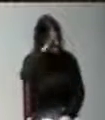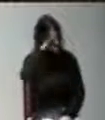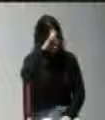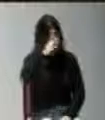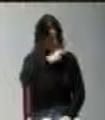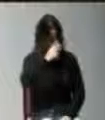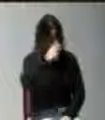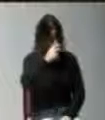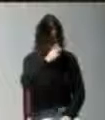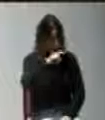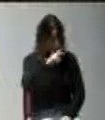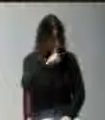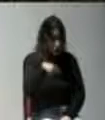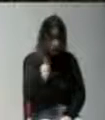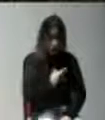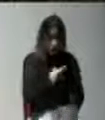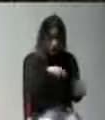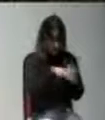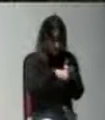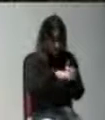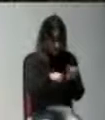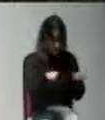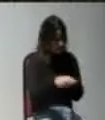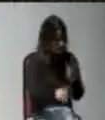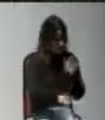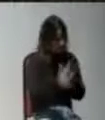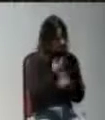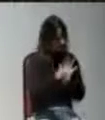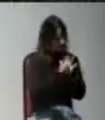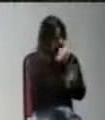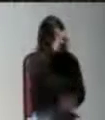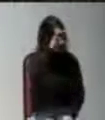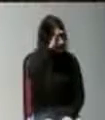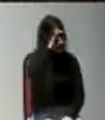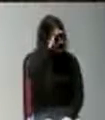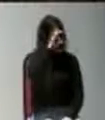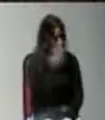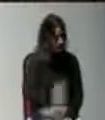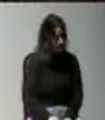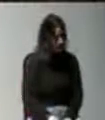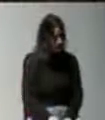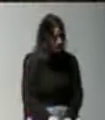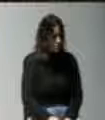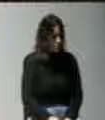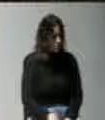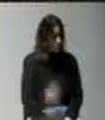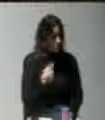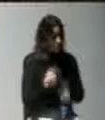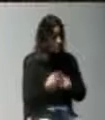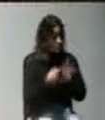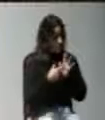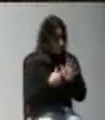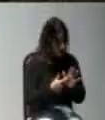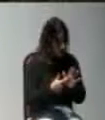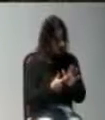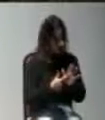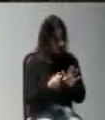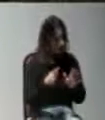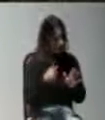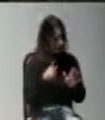o fazem as nossas pesquisas. Elas avisam que, malgré tudo, apesar de tudo, há